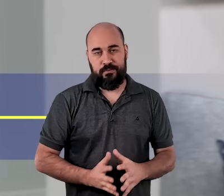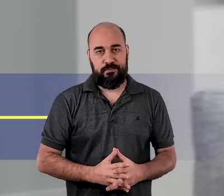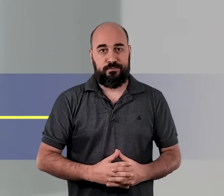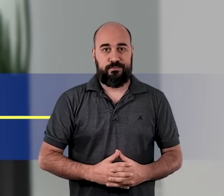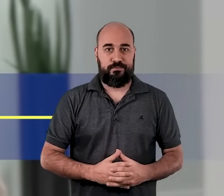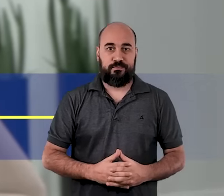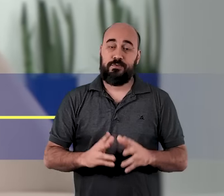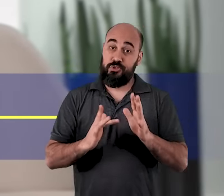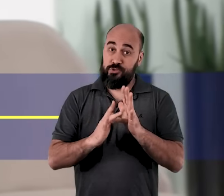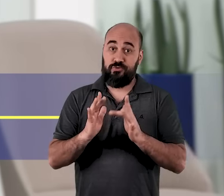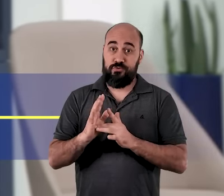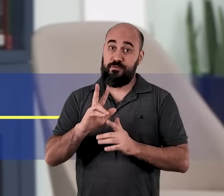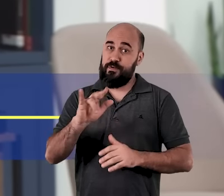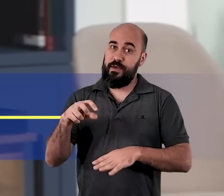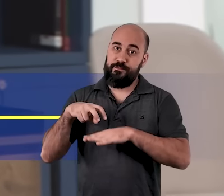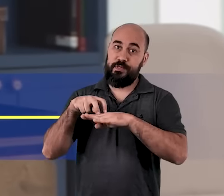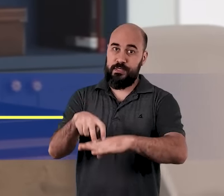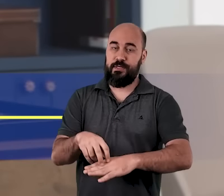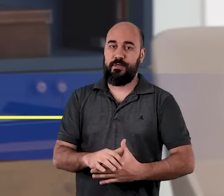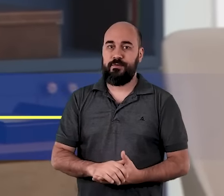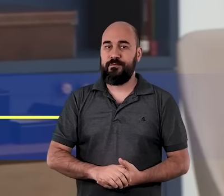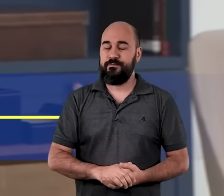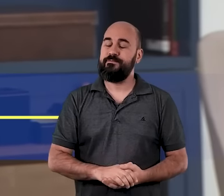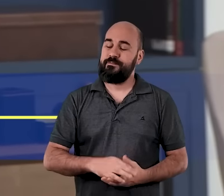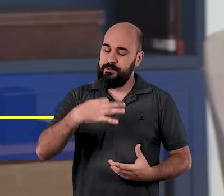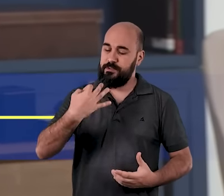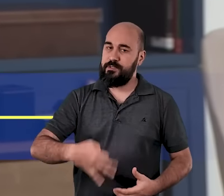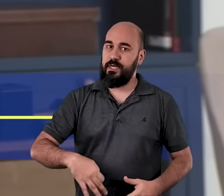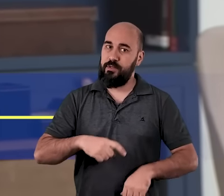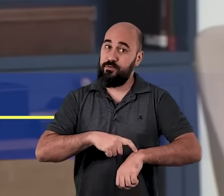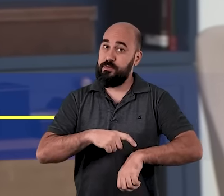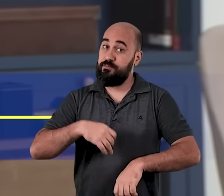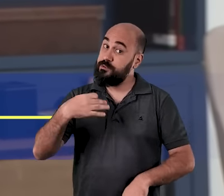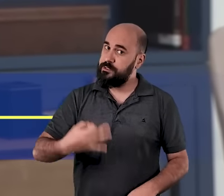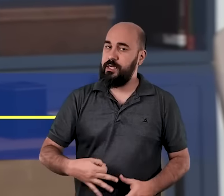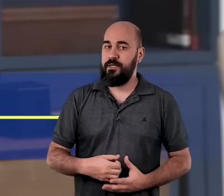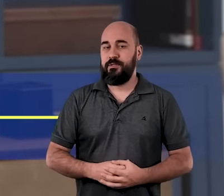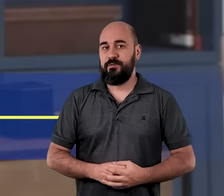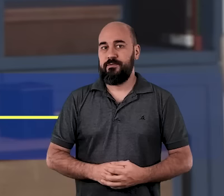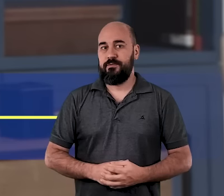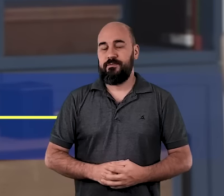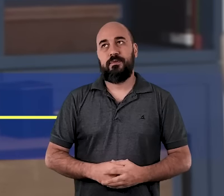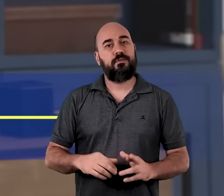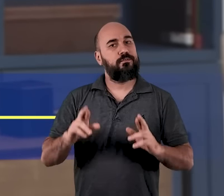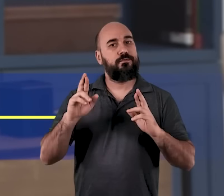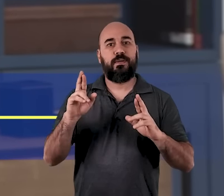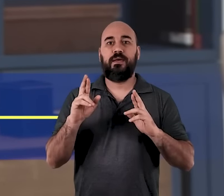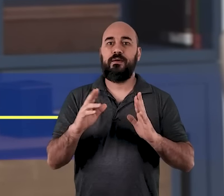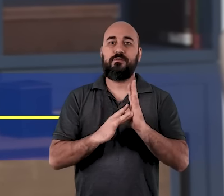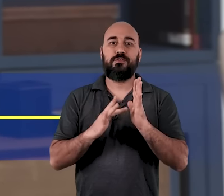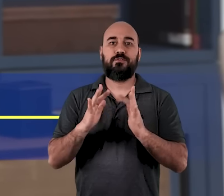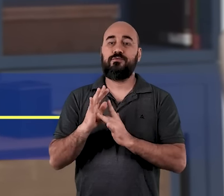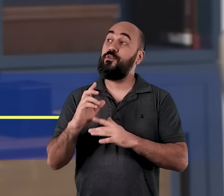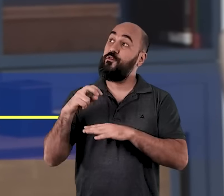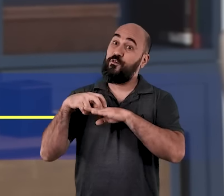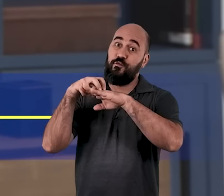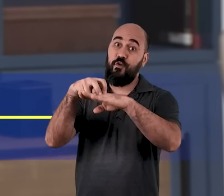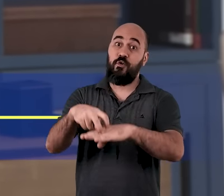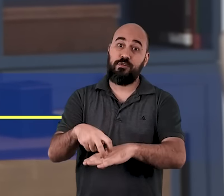Jesus virá, no tempo certo ele virá, e tomara que quando Cristo voltar, você e eu, nós